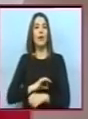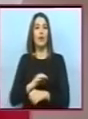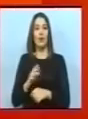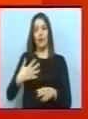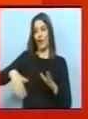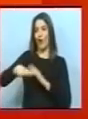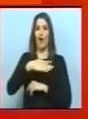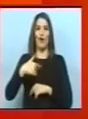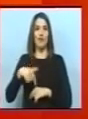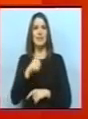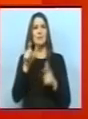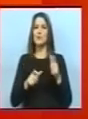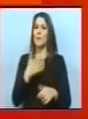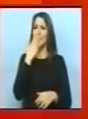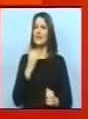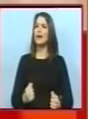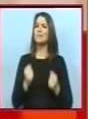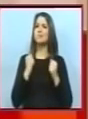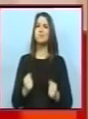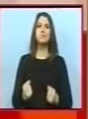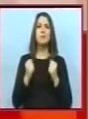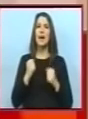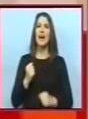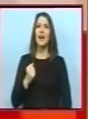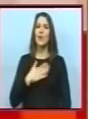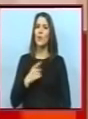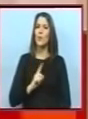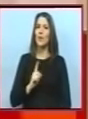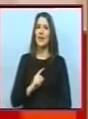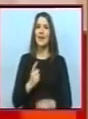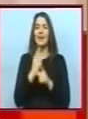nossa área, que as pessoas não vão